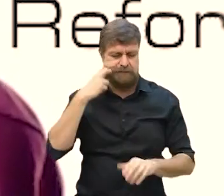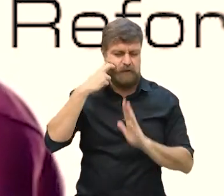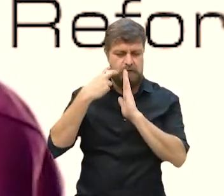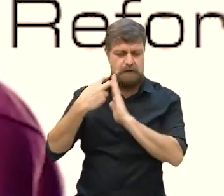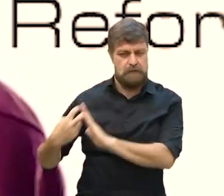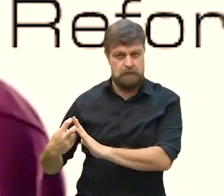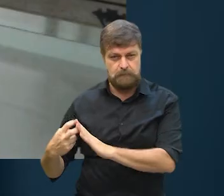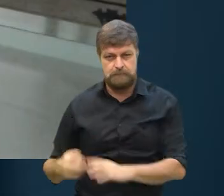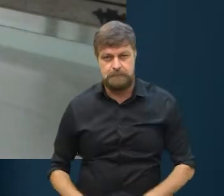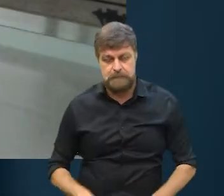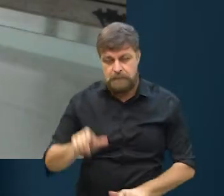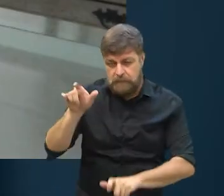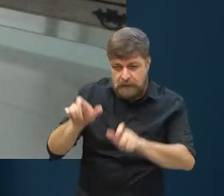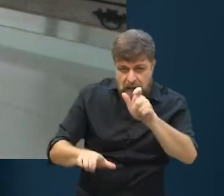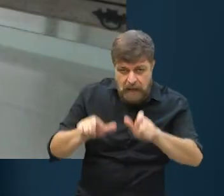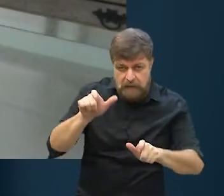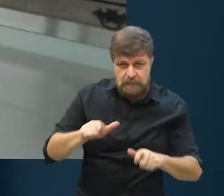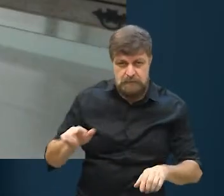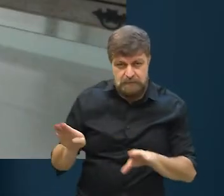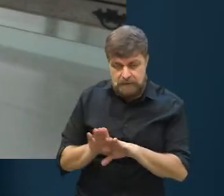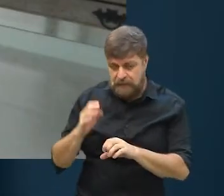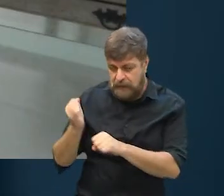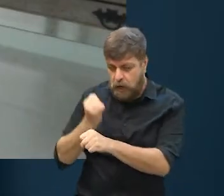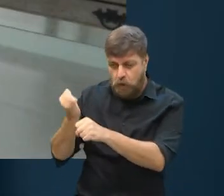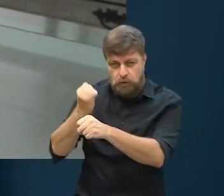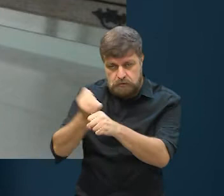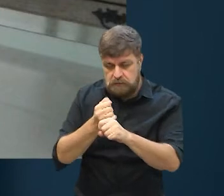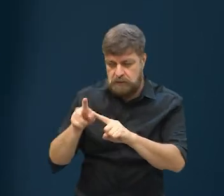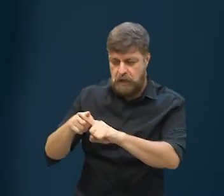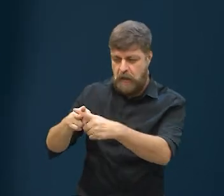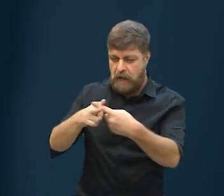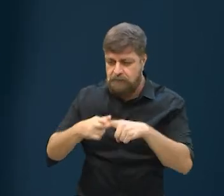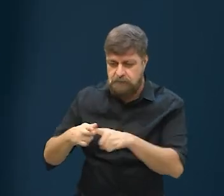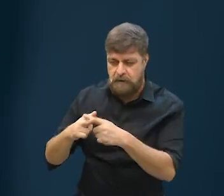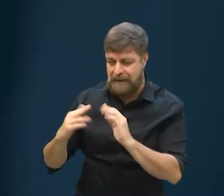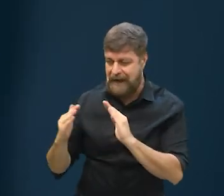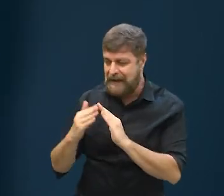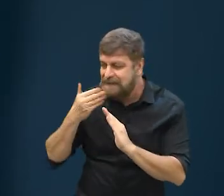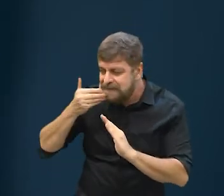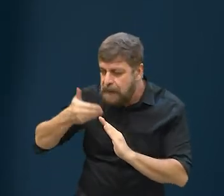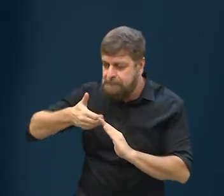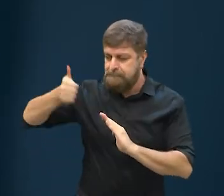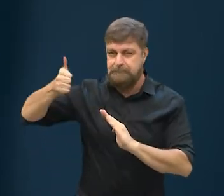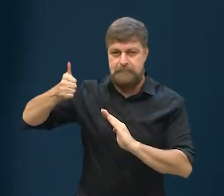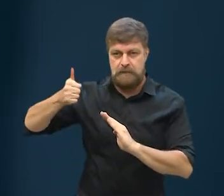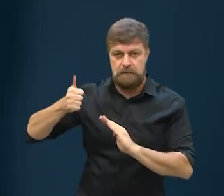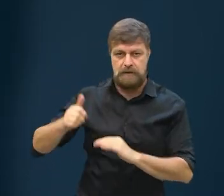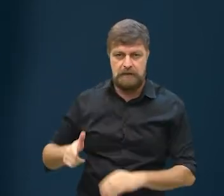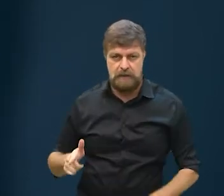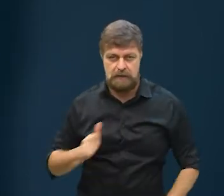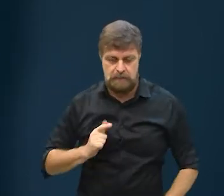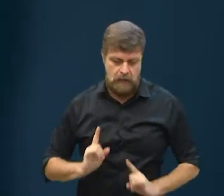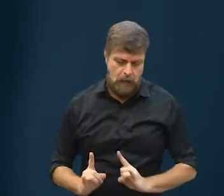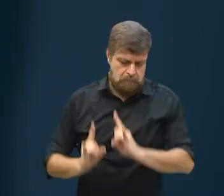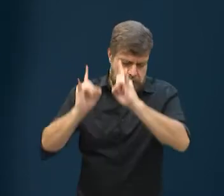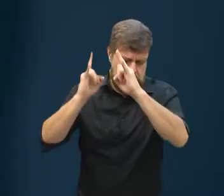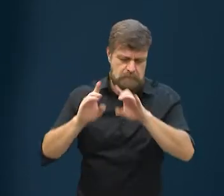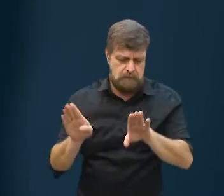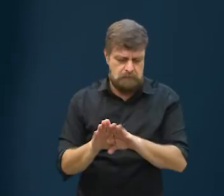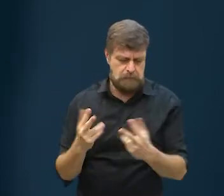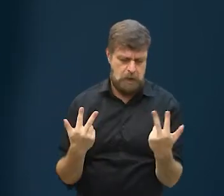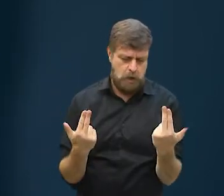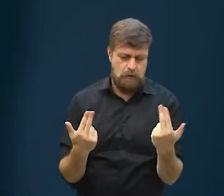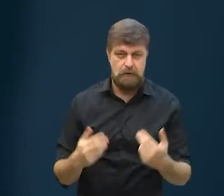Então as pessoas investem mais em construção ou reforma de suas residências ou